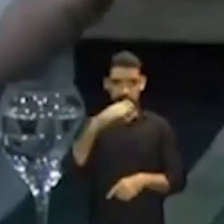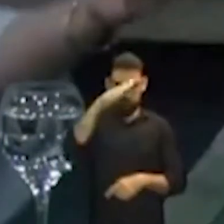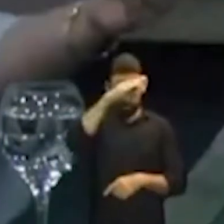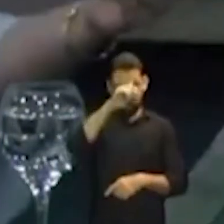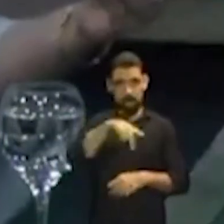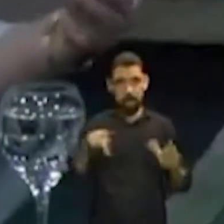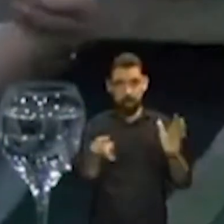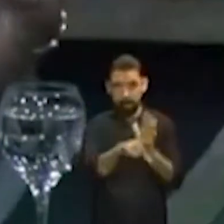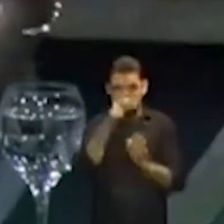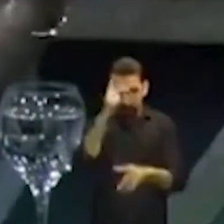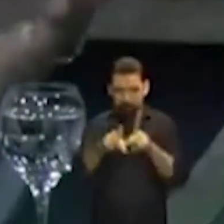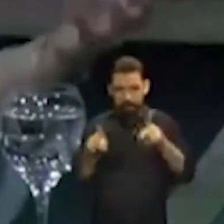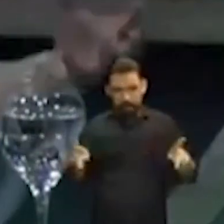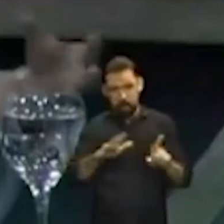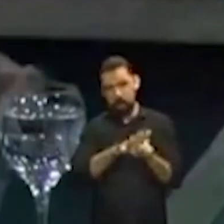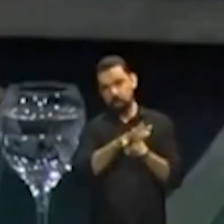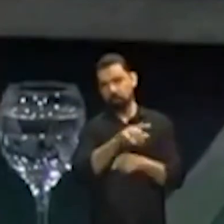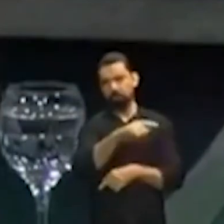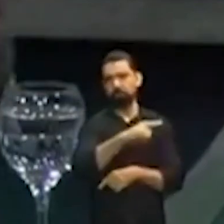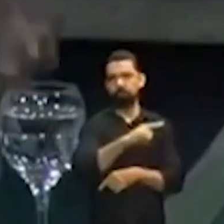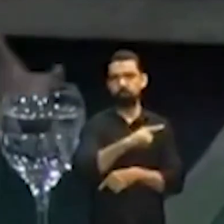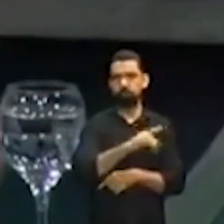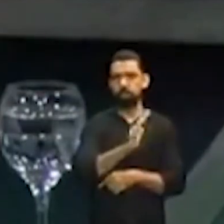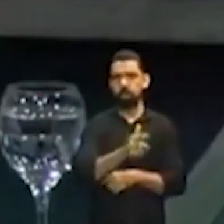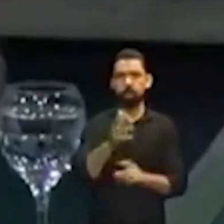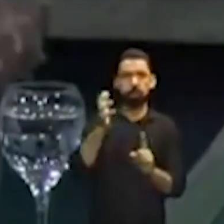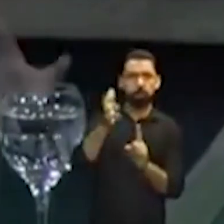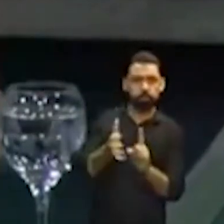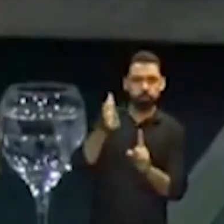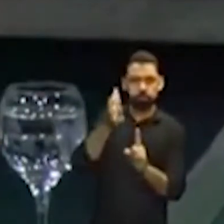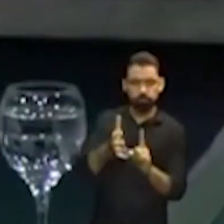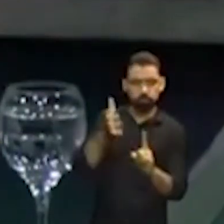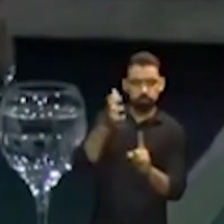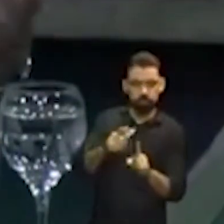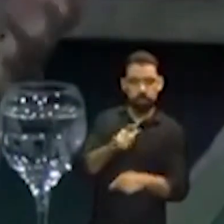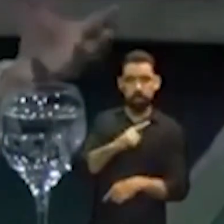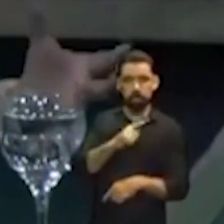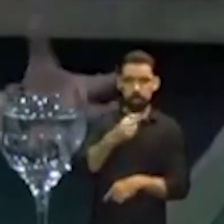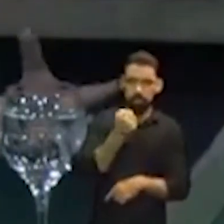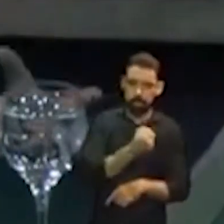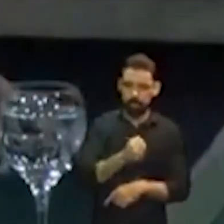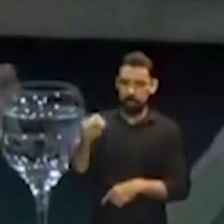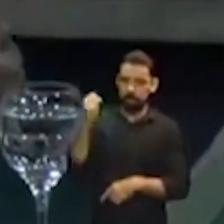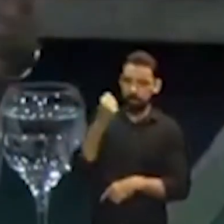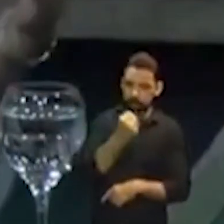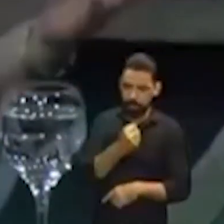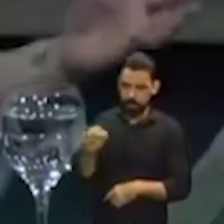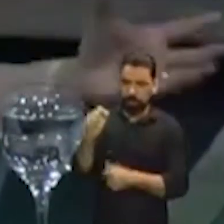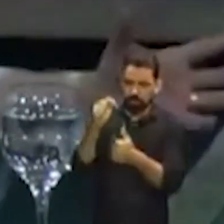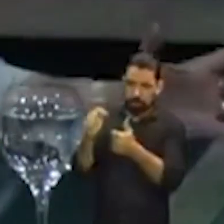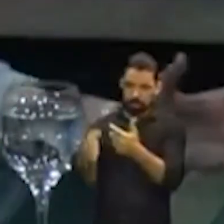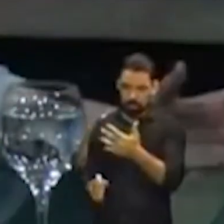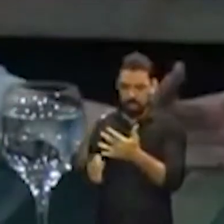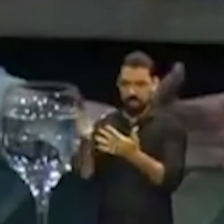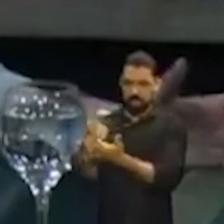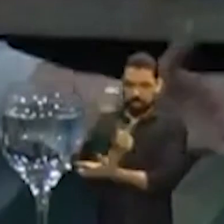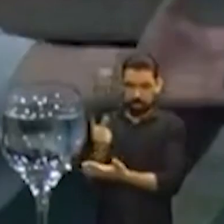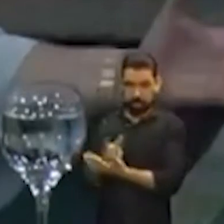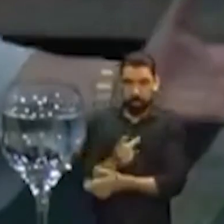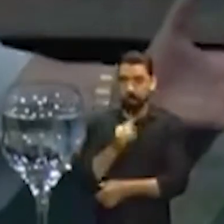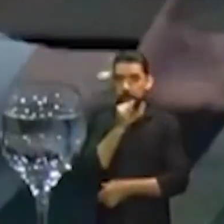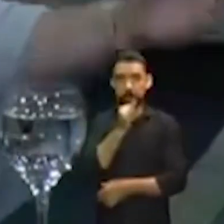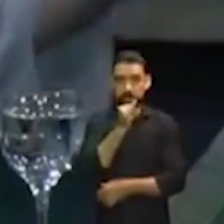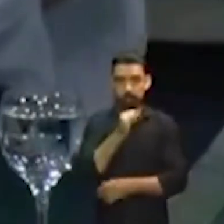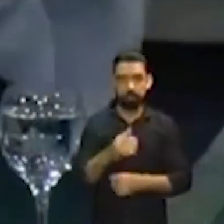do povo. E a gente viu aqui vários discursos defendendo o indefensável, aqui no caso